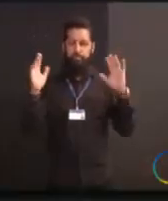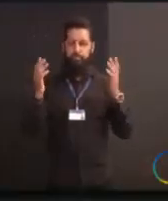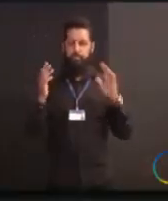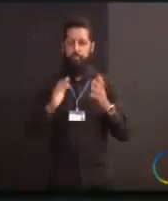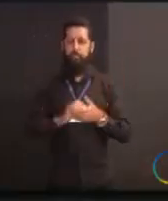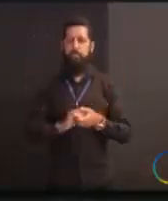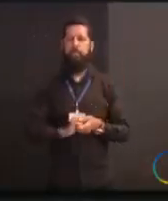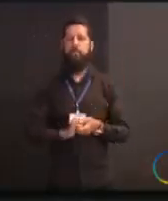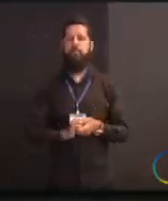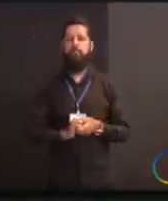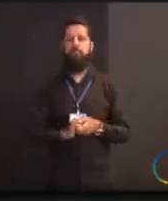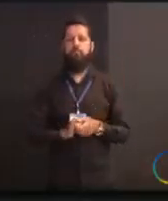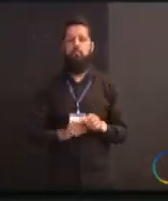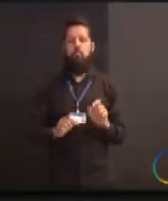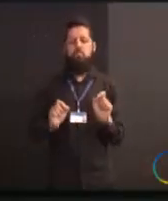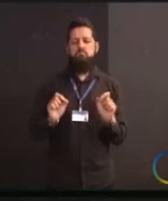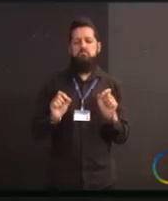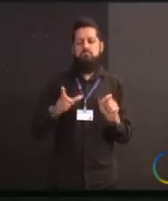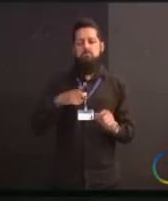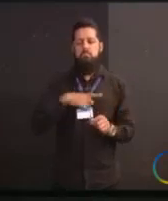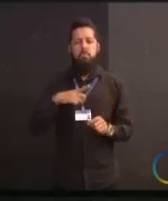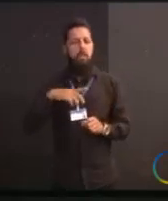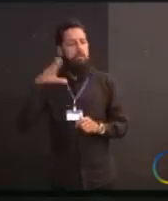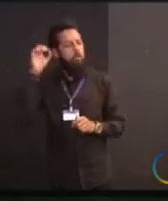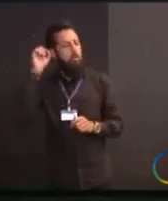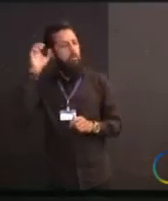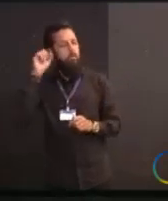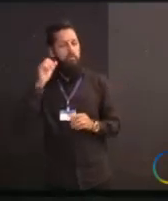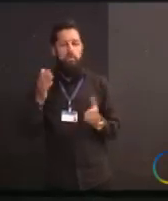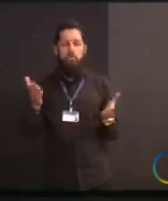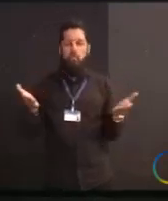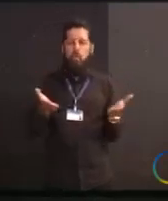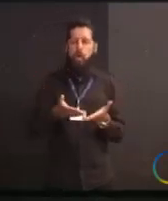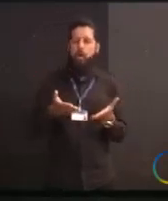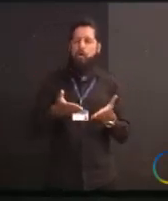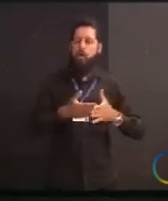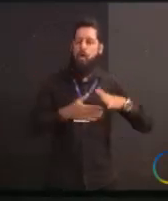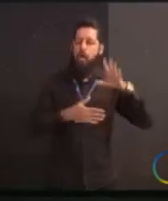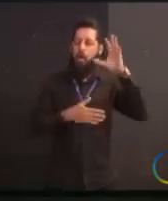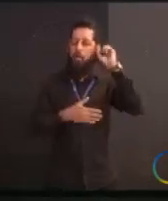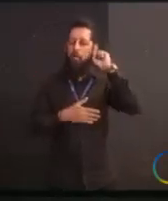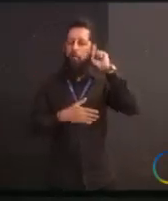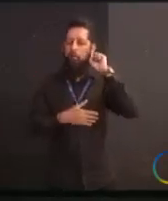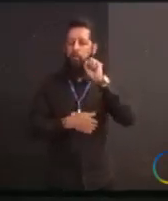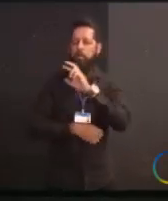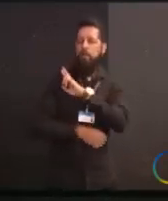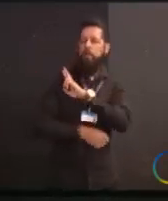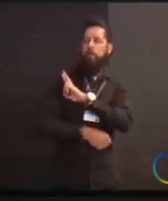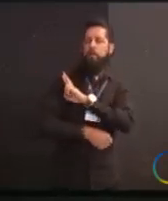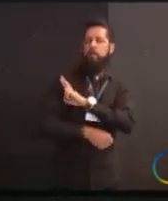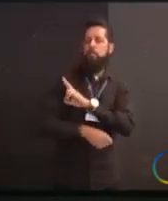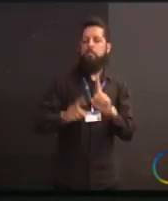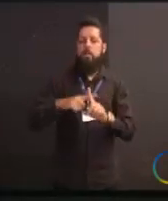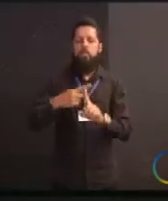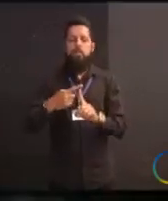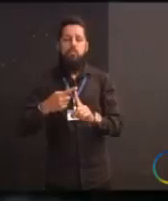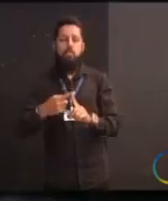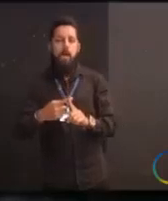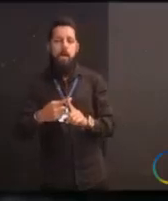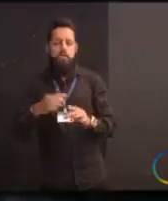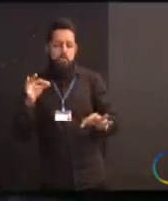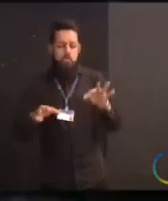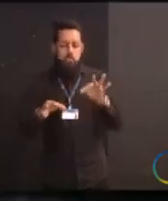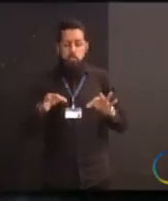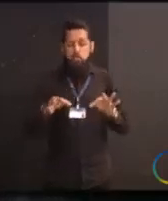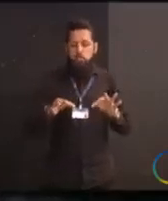quem tem ouvidos para ouvir, escuta. Respeite mais, julgue menos,